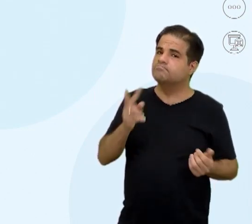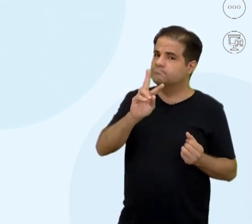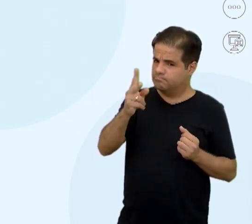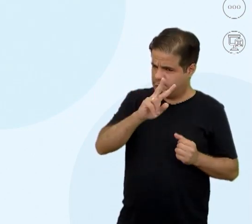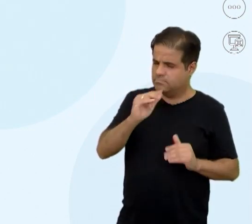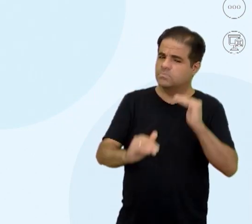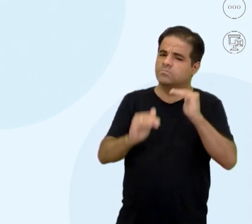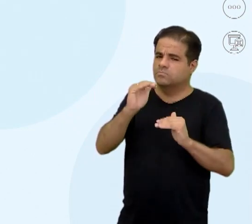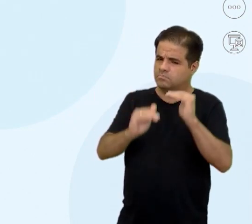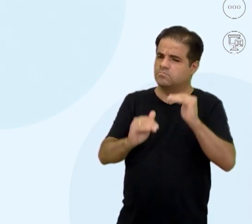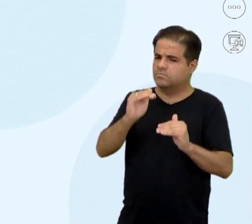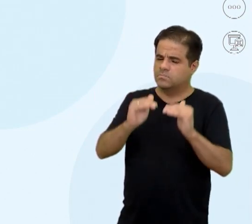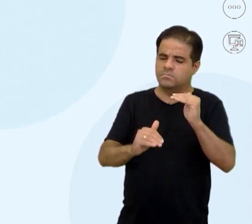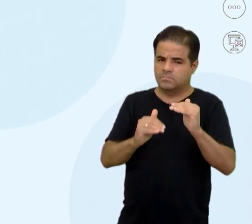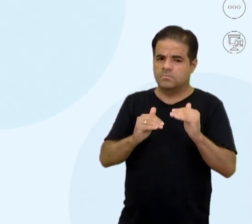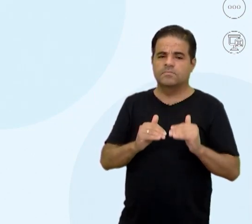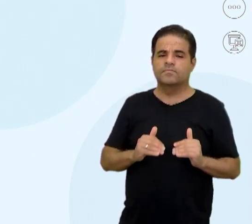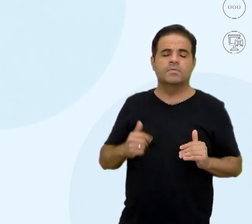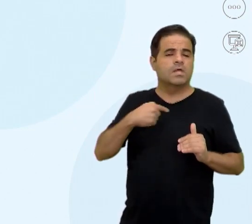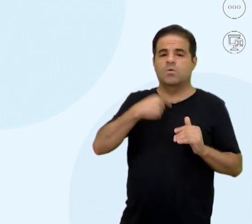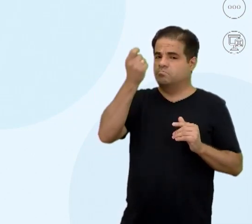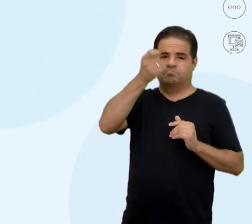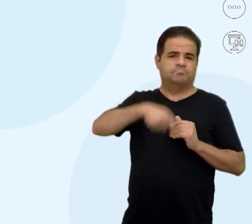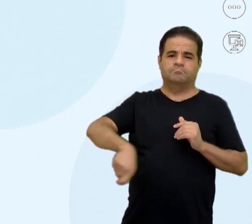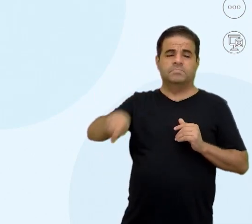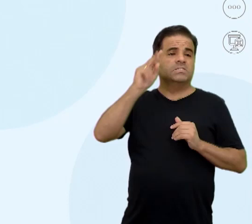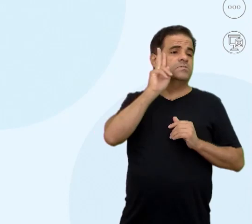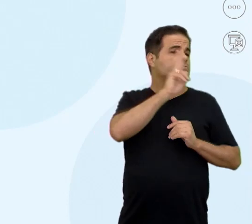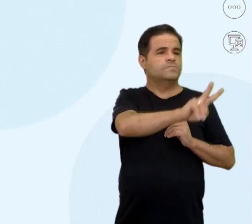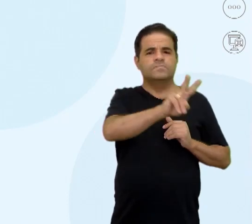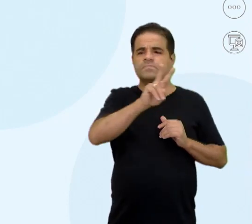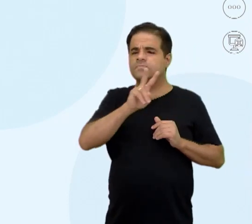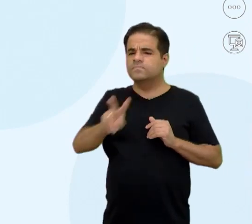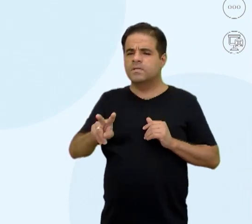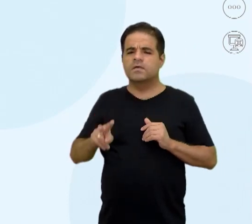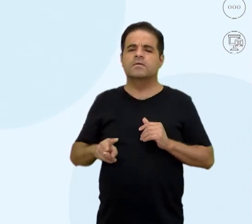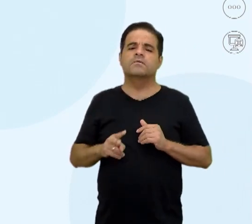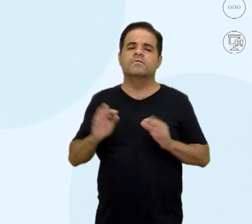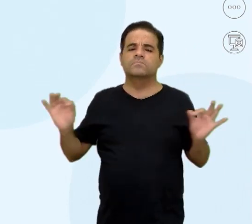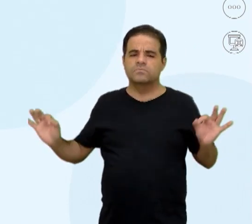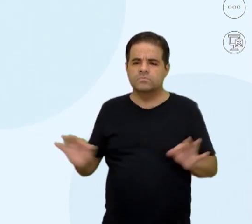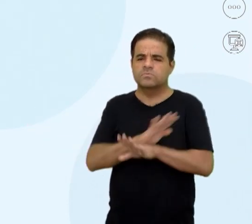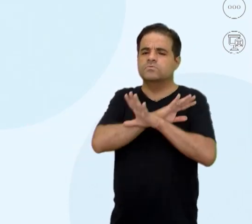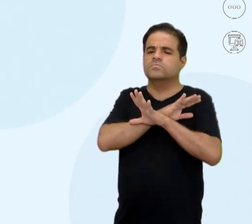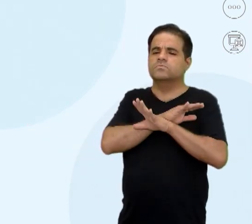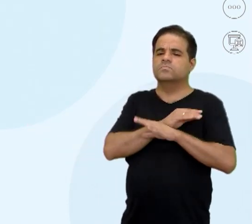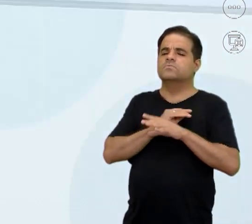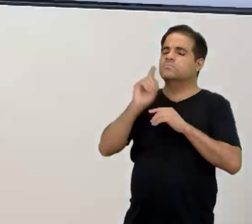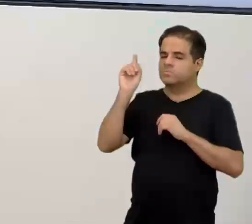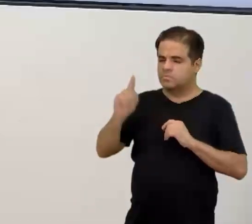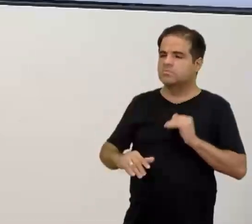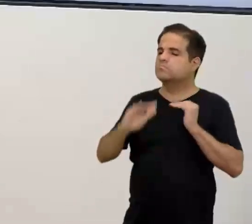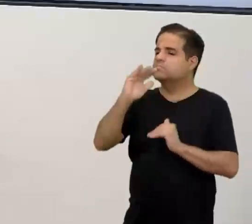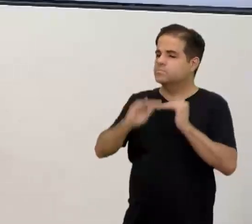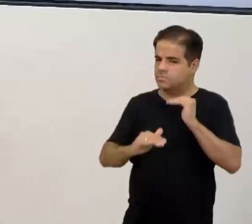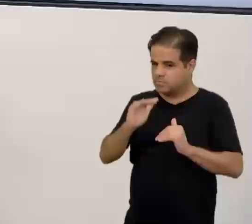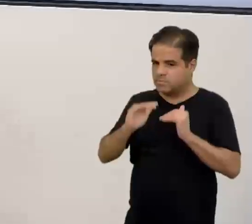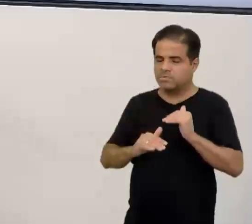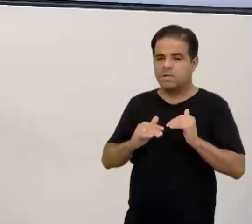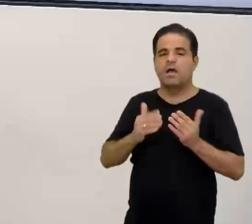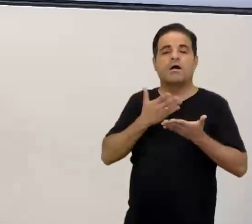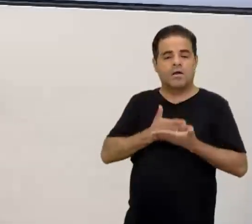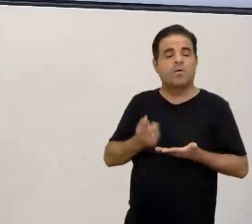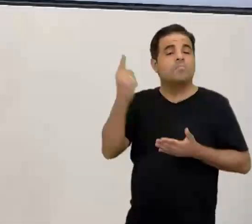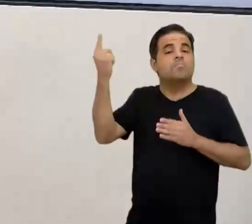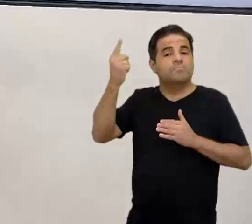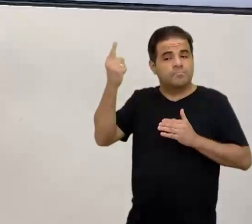serão proporcionais, tá certo? Então, eu não preciso olhar para os lados para a gente concluir que eles são, então, proporcionais. Este é o